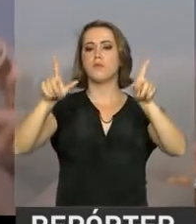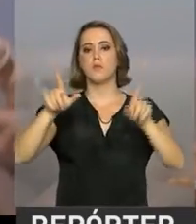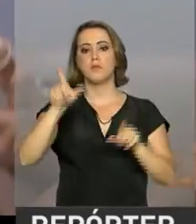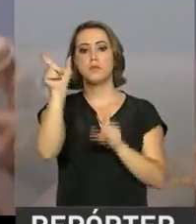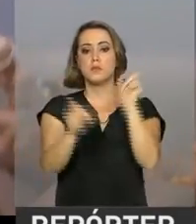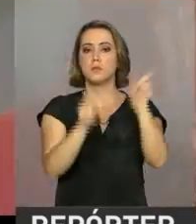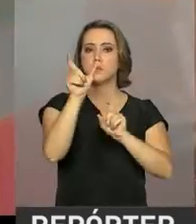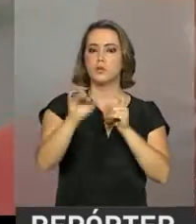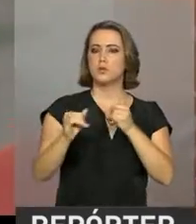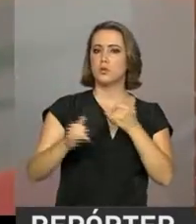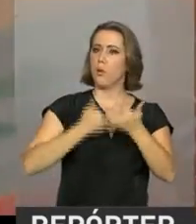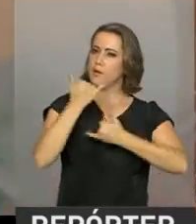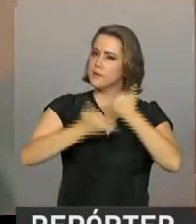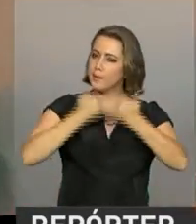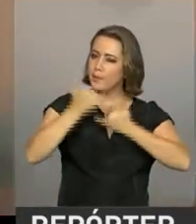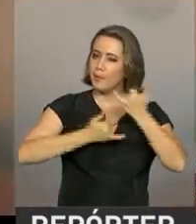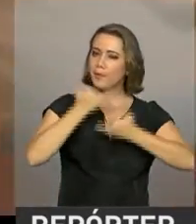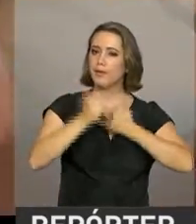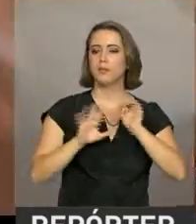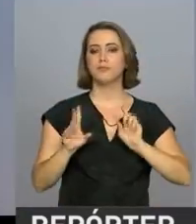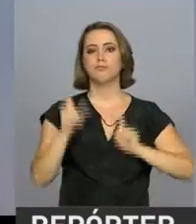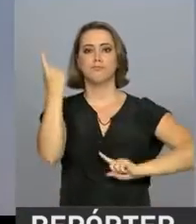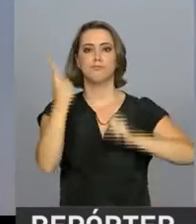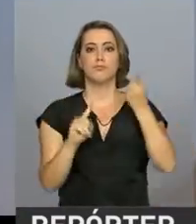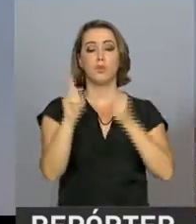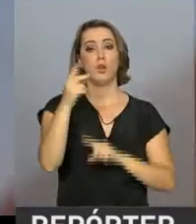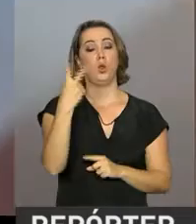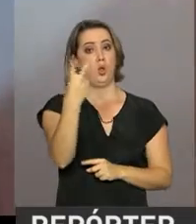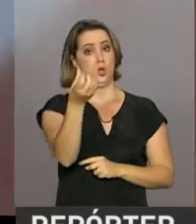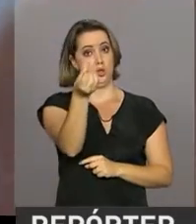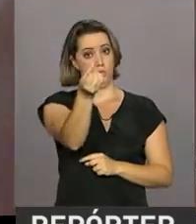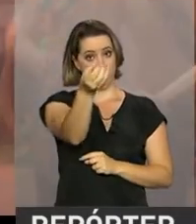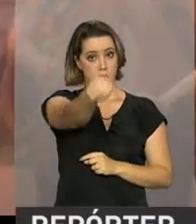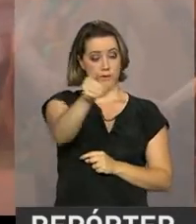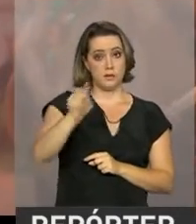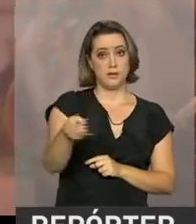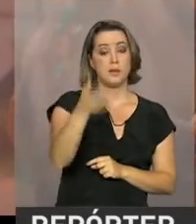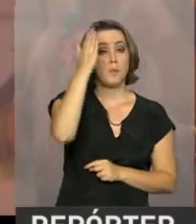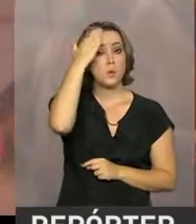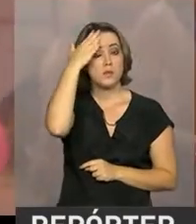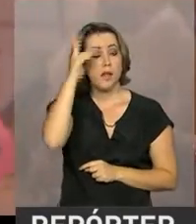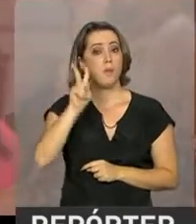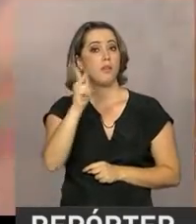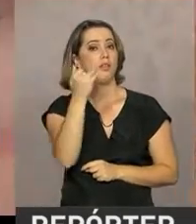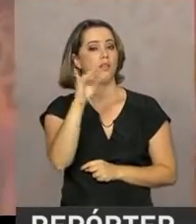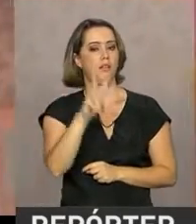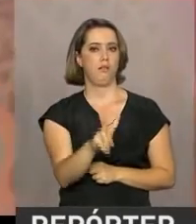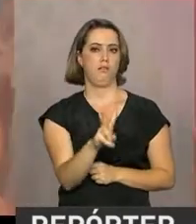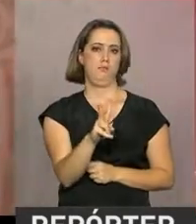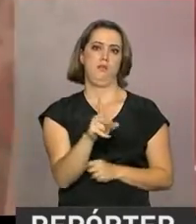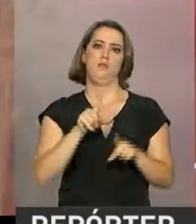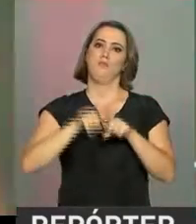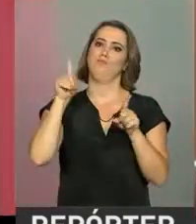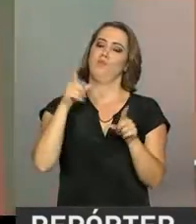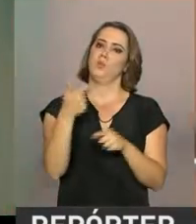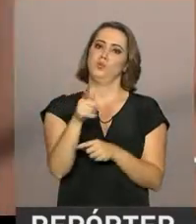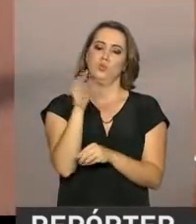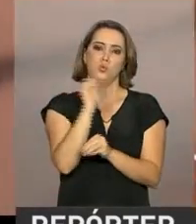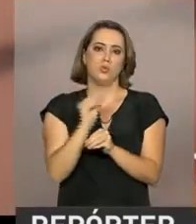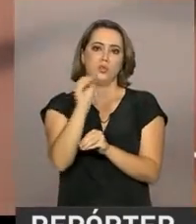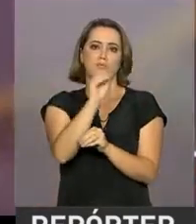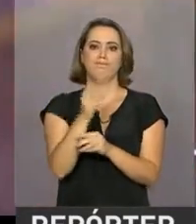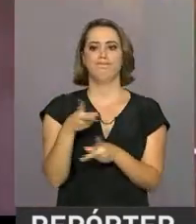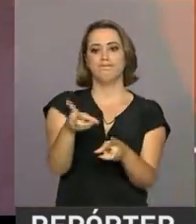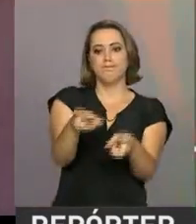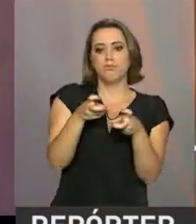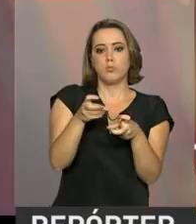no brasil 260 mil sabem que têm a gazeta se não se trata e acima sendo que